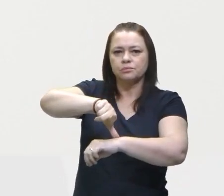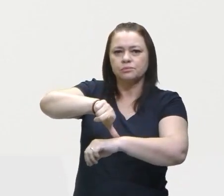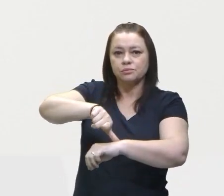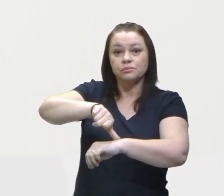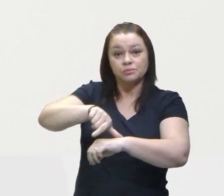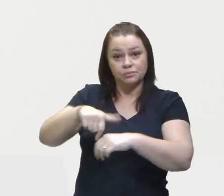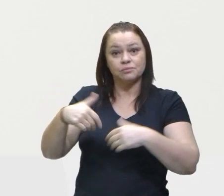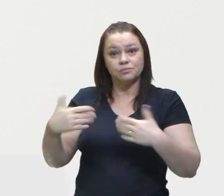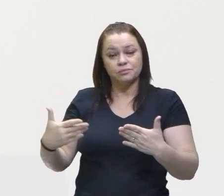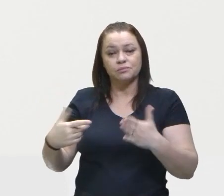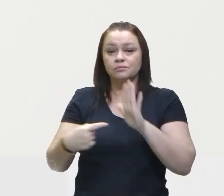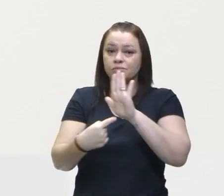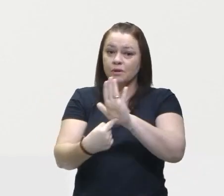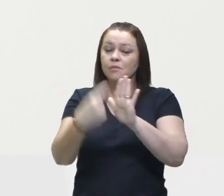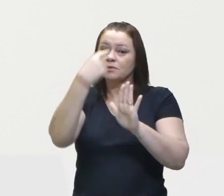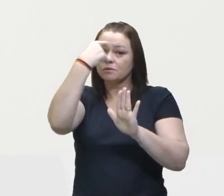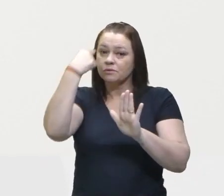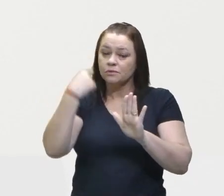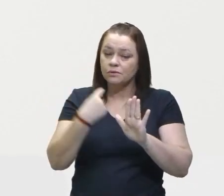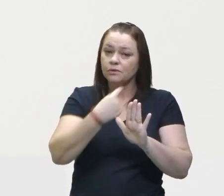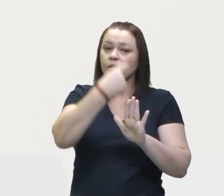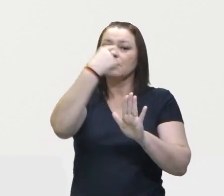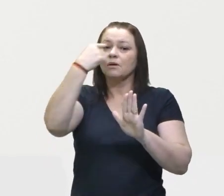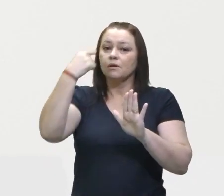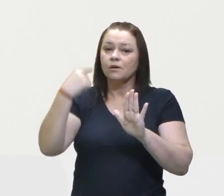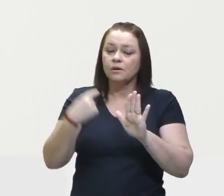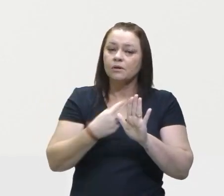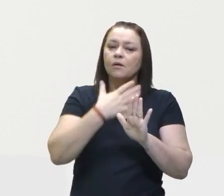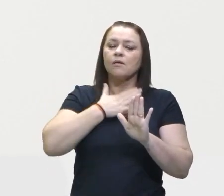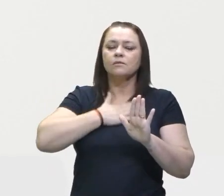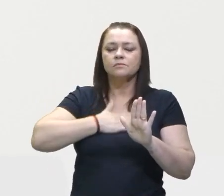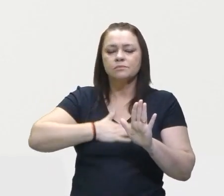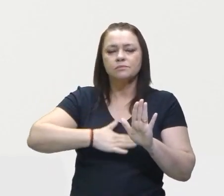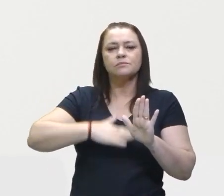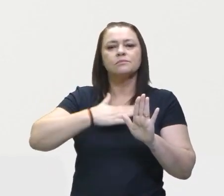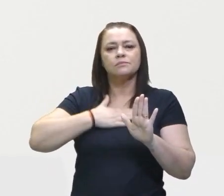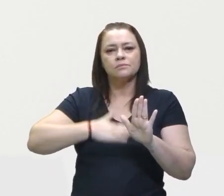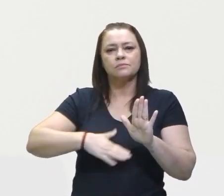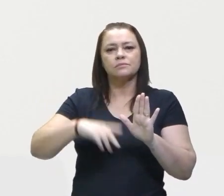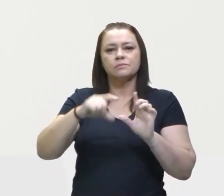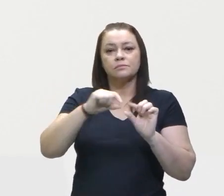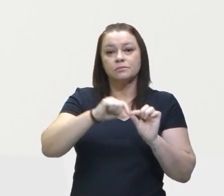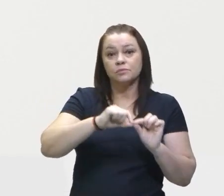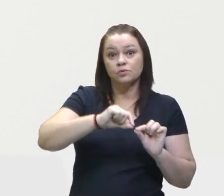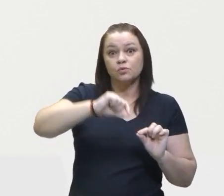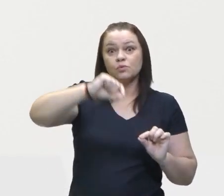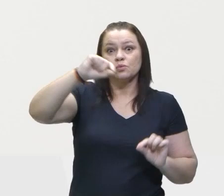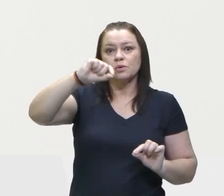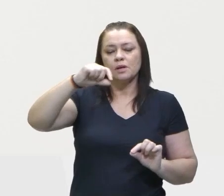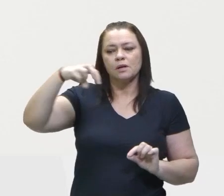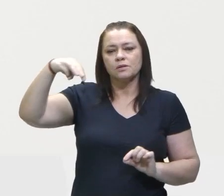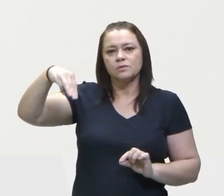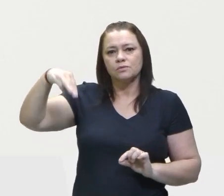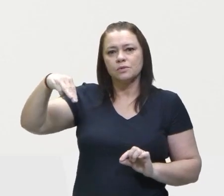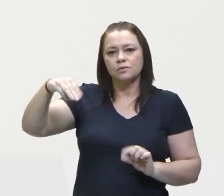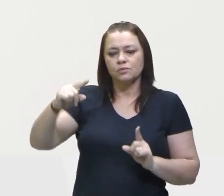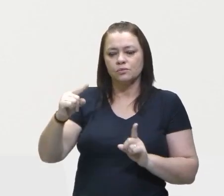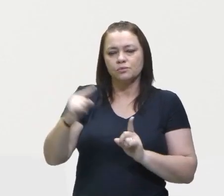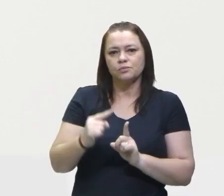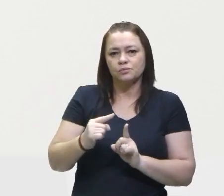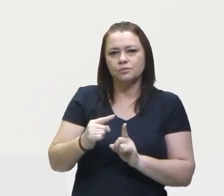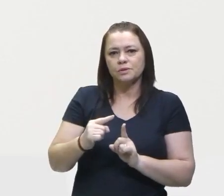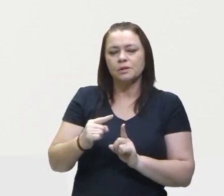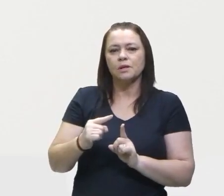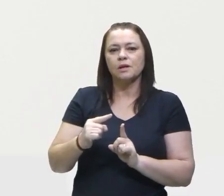de hora em hora, vai marcando de... Enquanto o ponteiro grande dá os minutos, o pequeno vai dando de hora em hora,